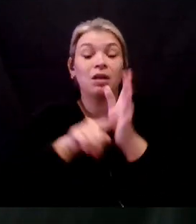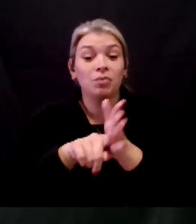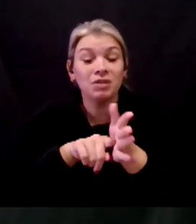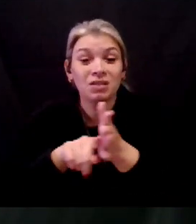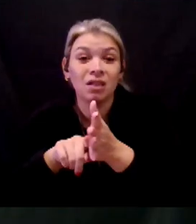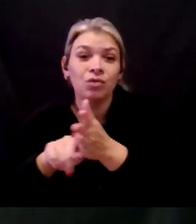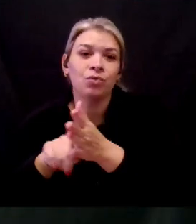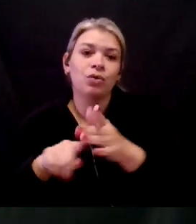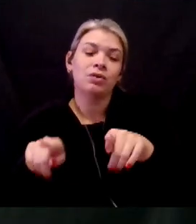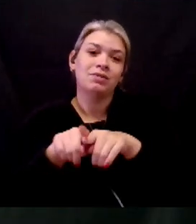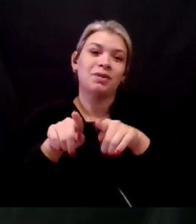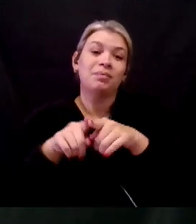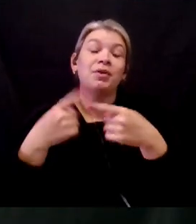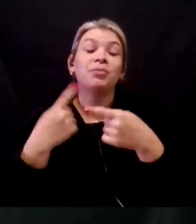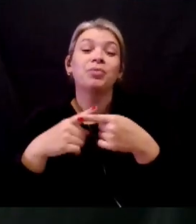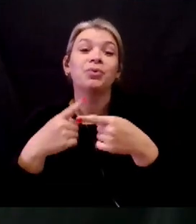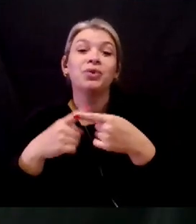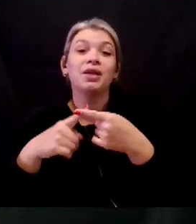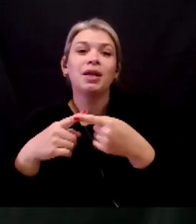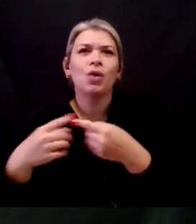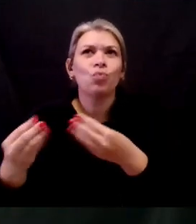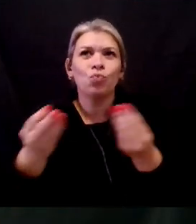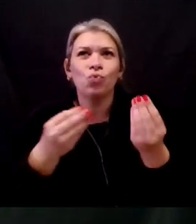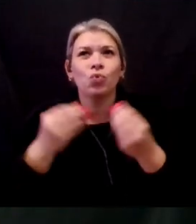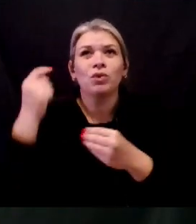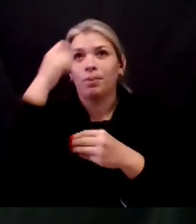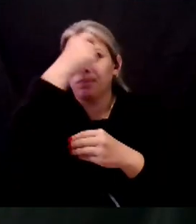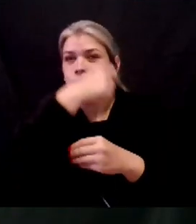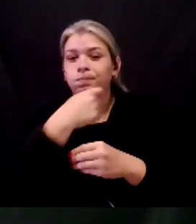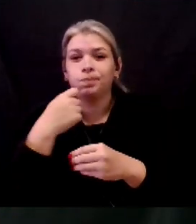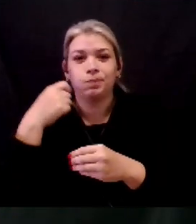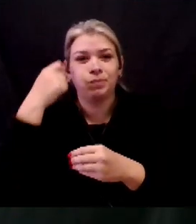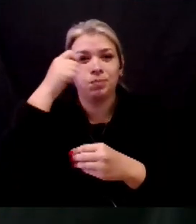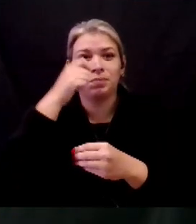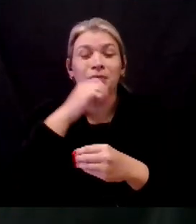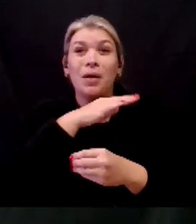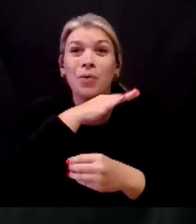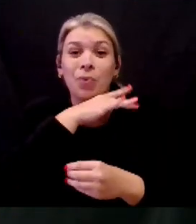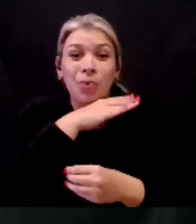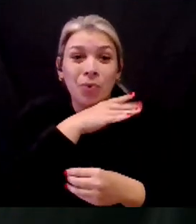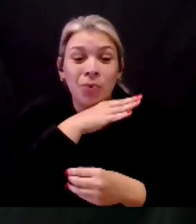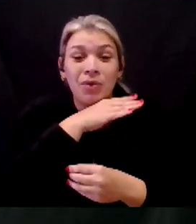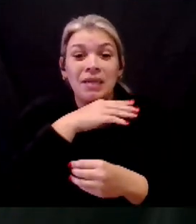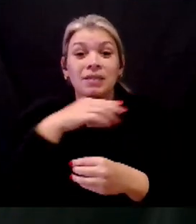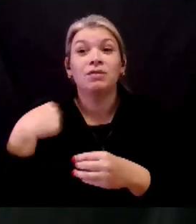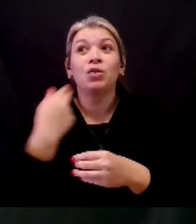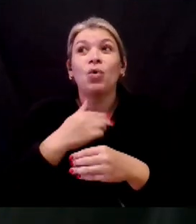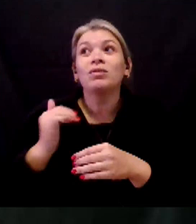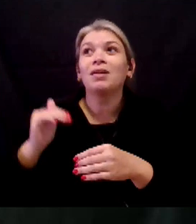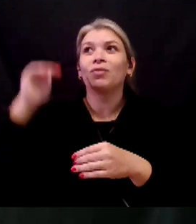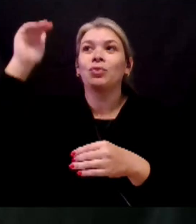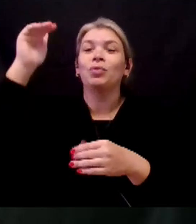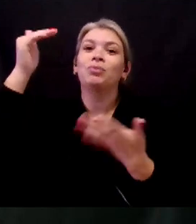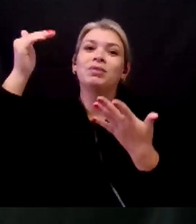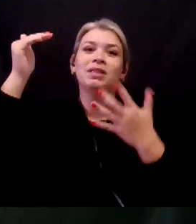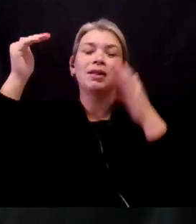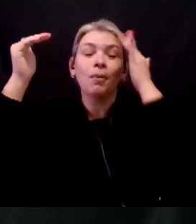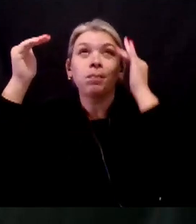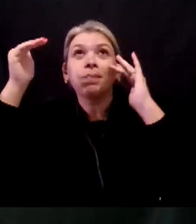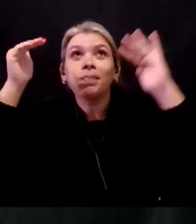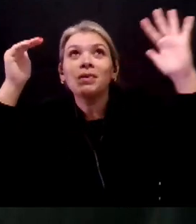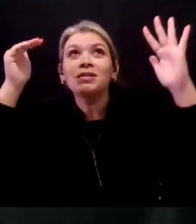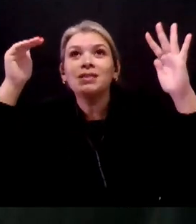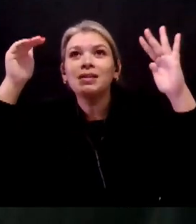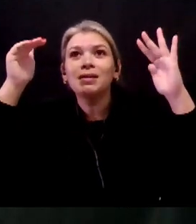desses cosméticos são agressivos, doutora Lívia, para nós adultos. Sim. Agora imagina para uma criança, né, que de